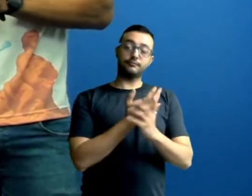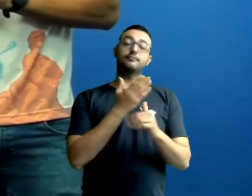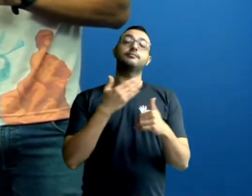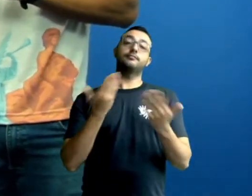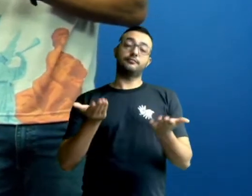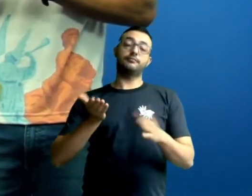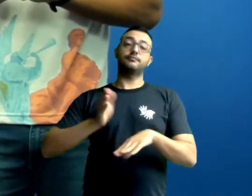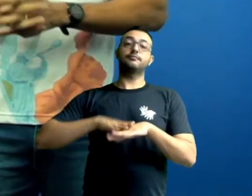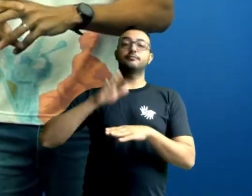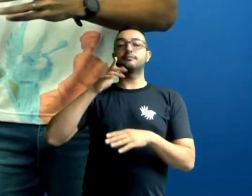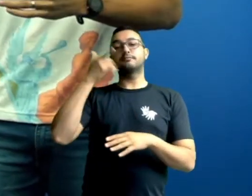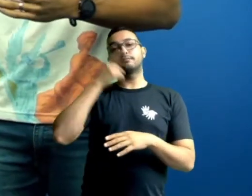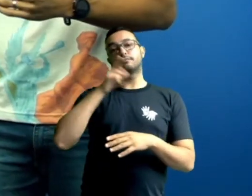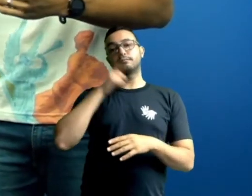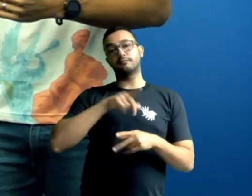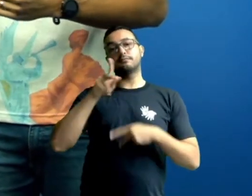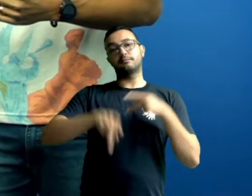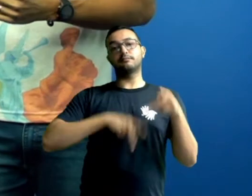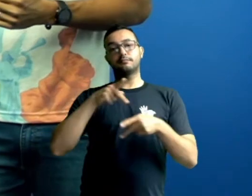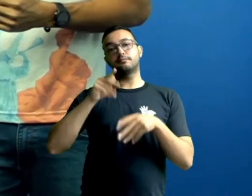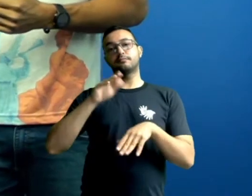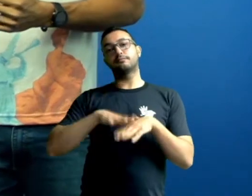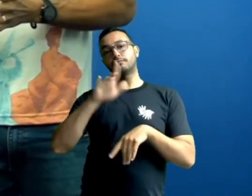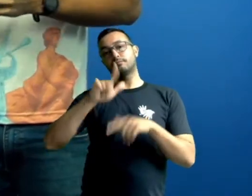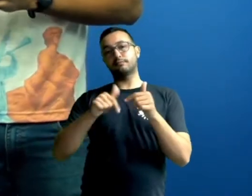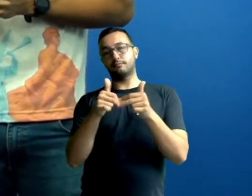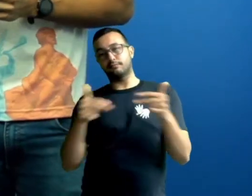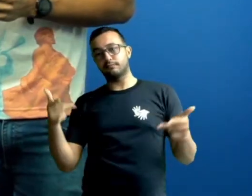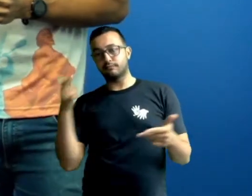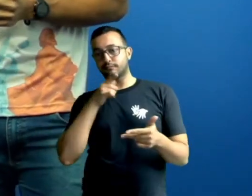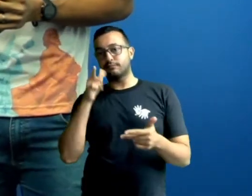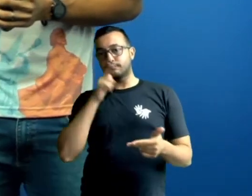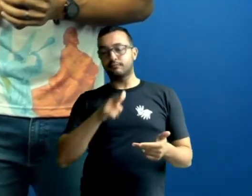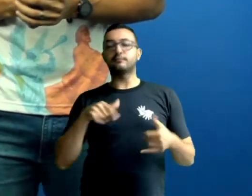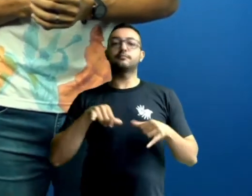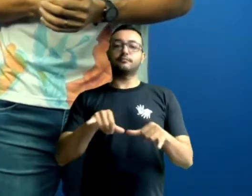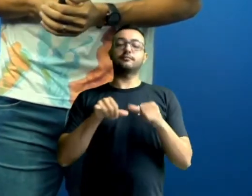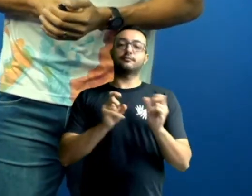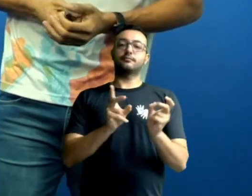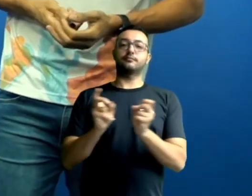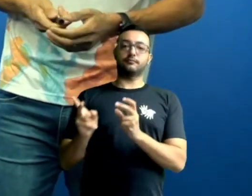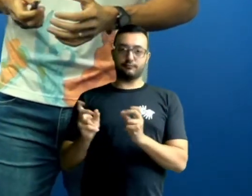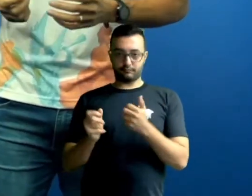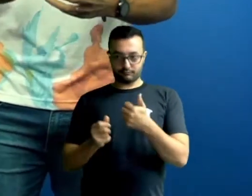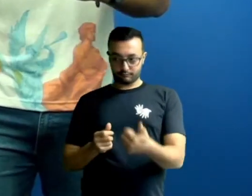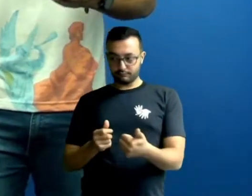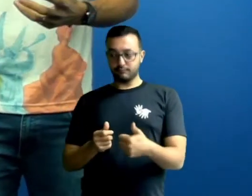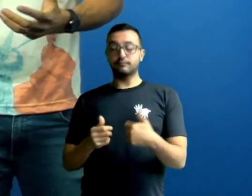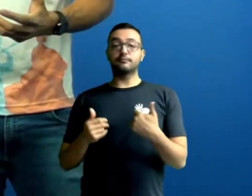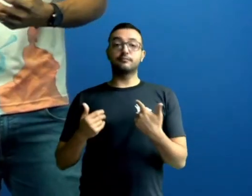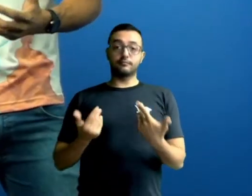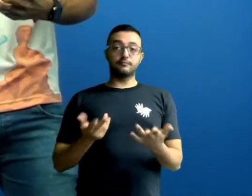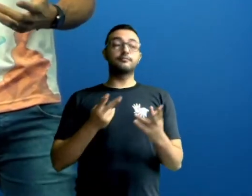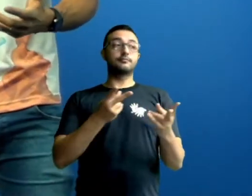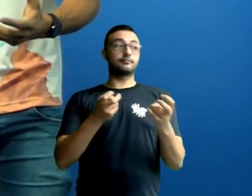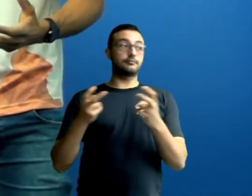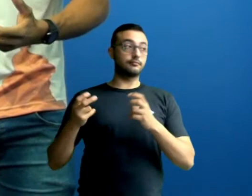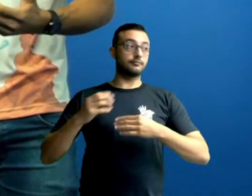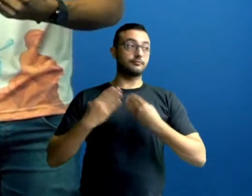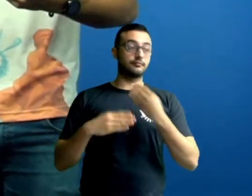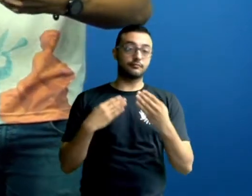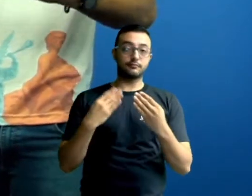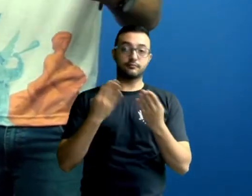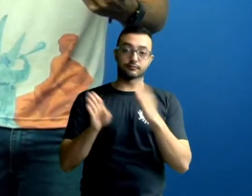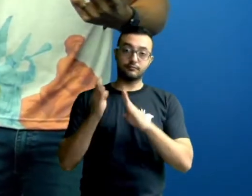da linha vai chegar para a população através de mais produtos nas prateleiras dos supermercados, tá bem? Então percebam como a